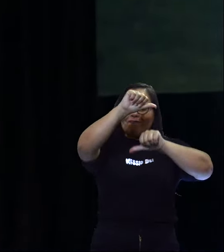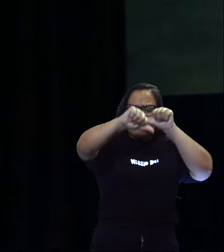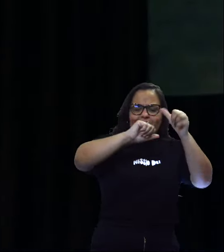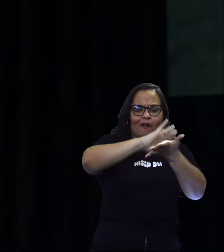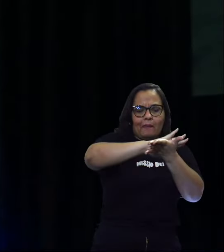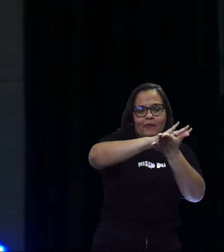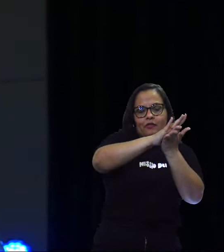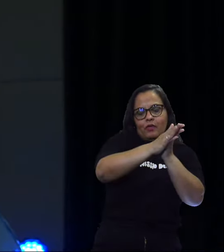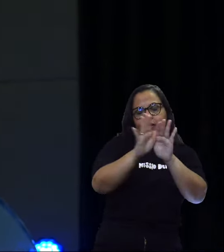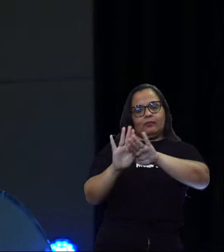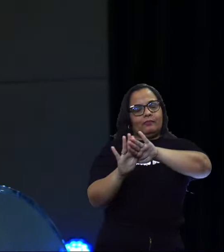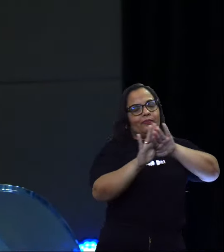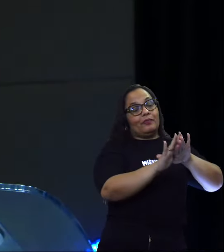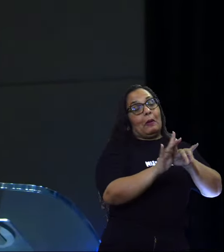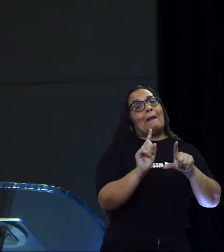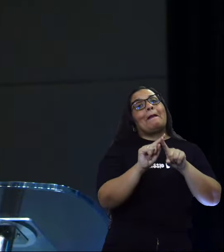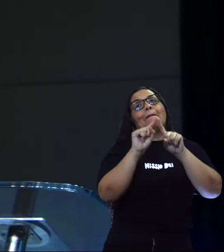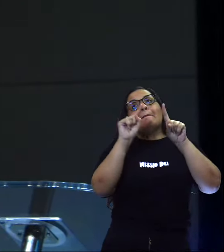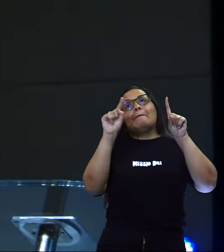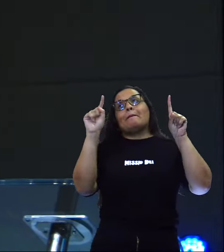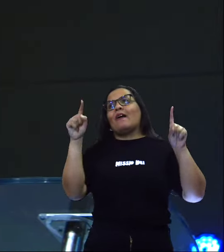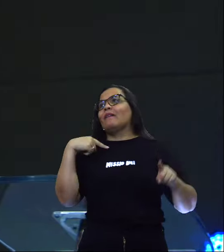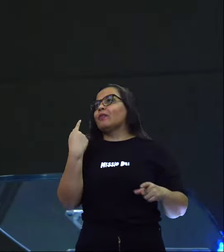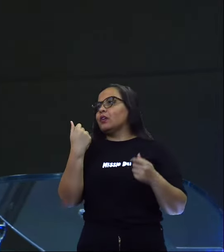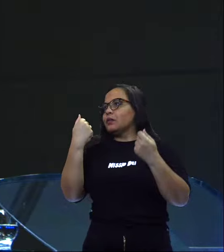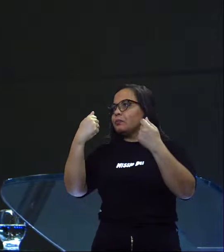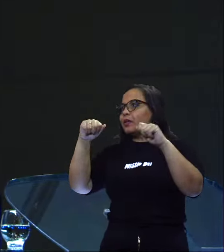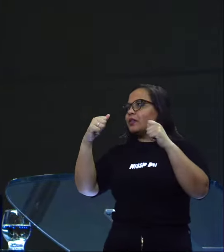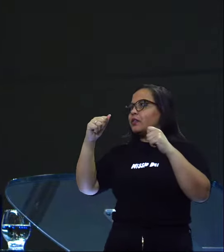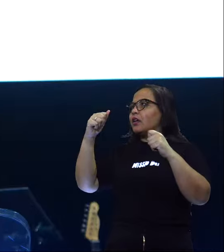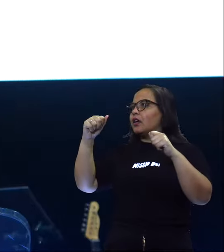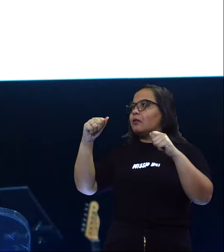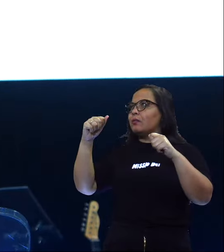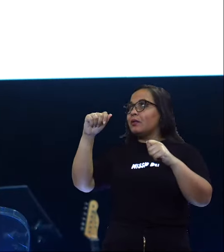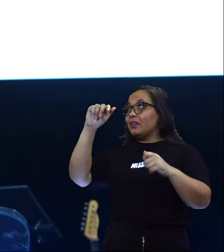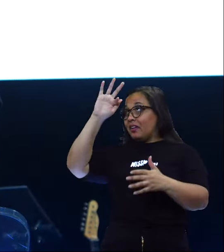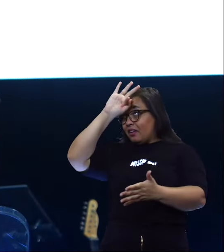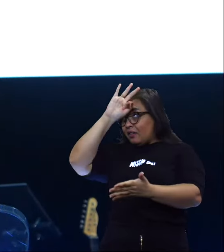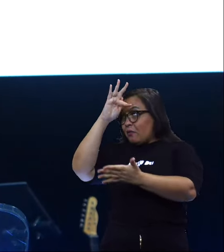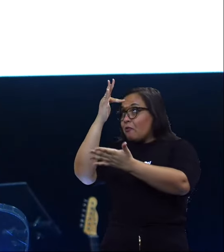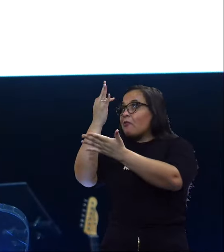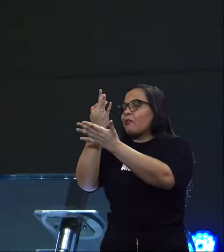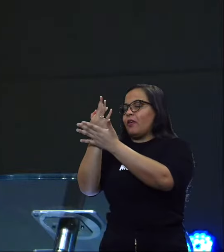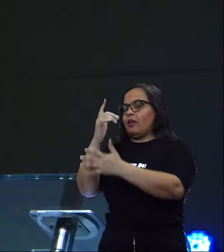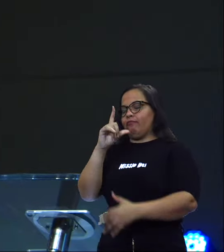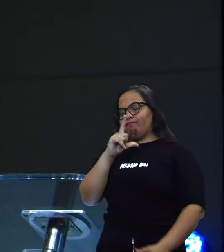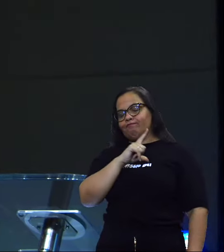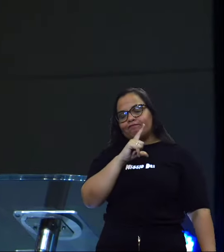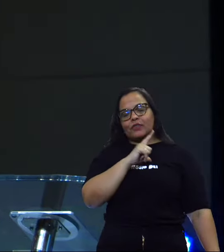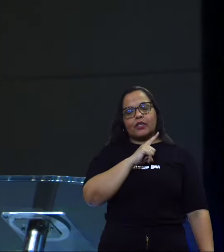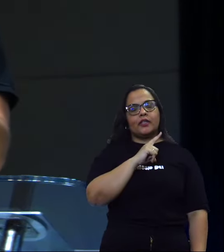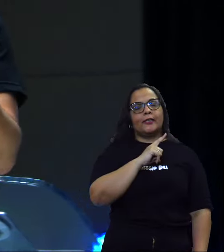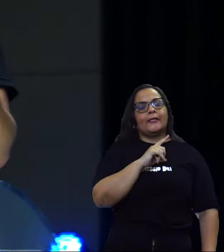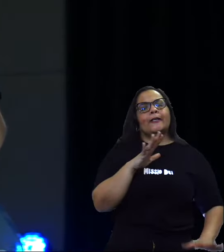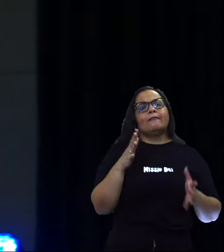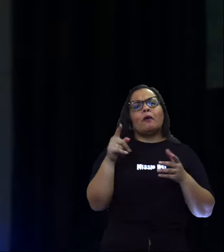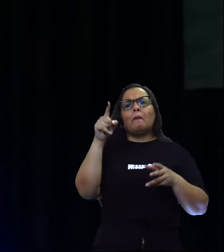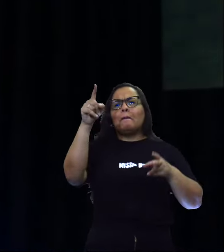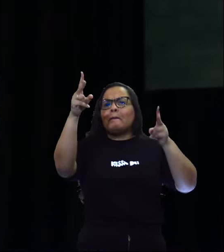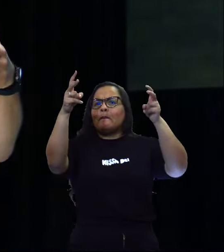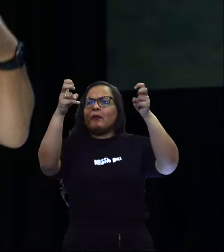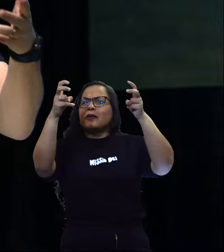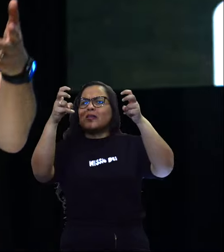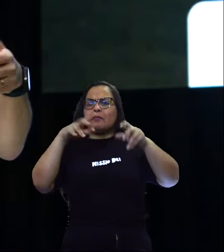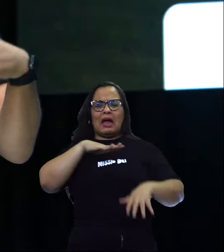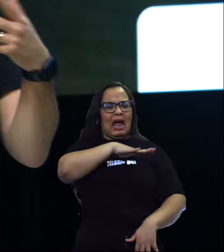interessante porque ela é muito difícil de ser mensurada. Eu não sei quais são as áreas que você precisa talvez desenvolver mais fé, ou voltar a acreditar de que o